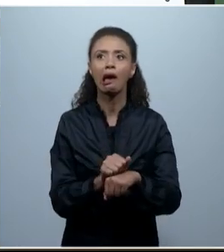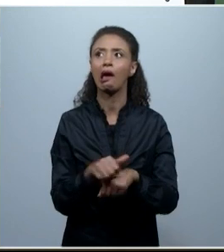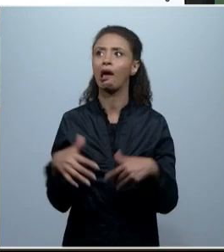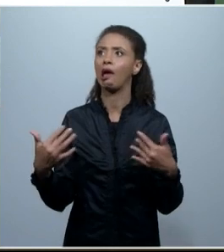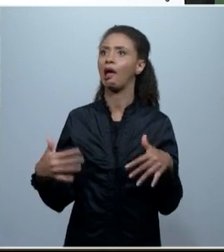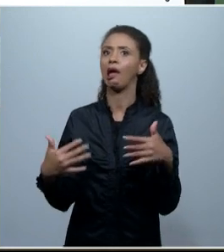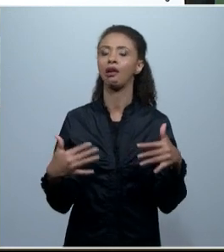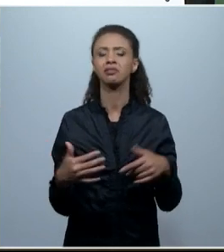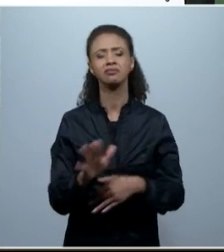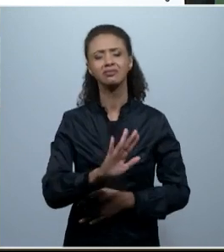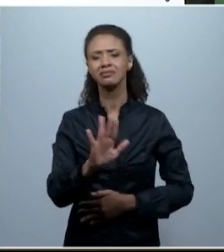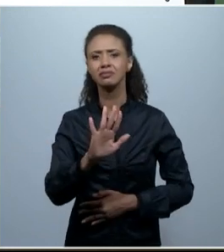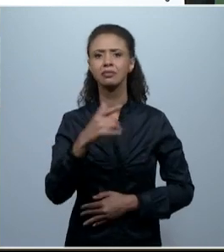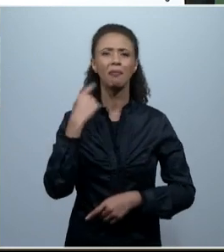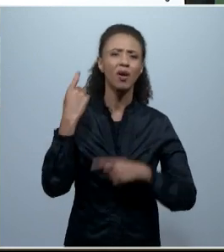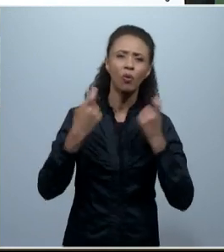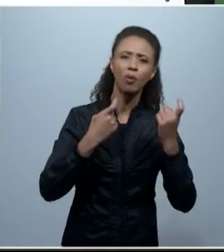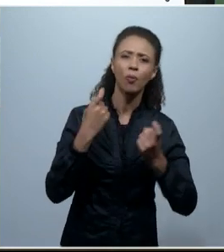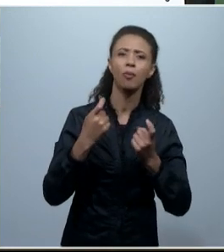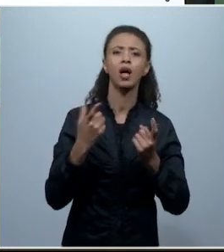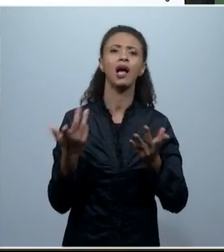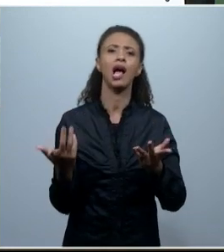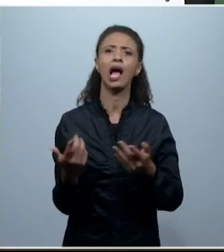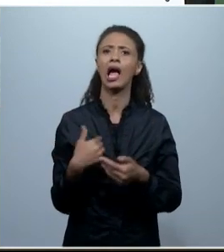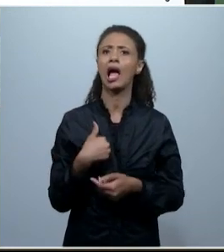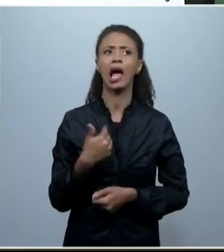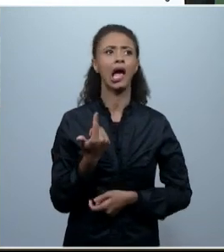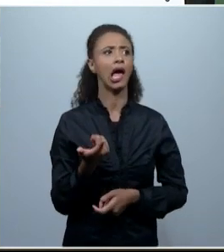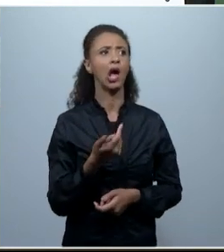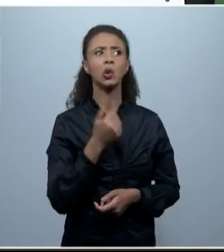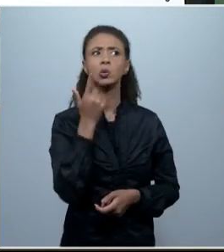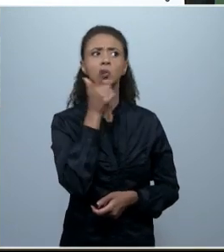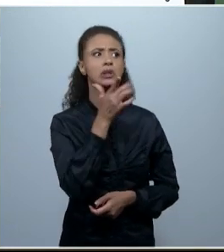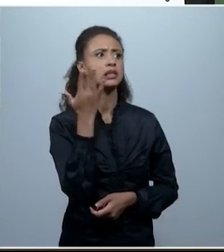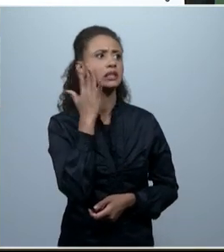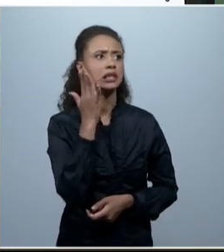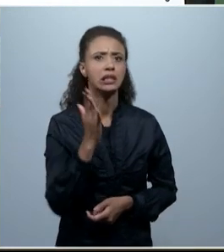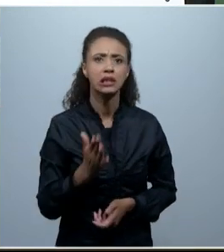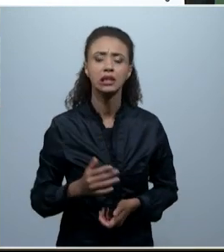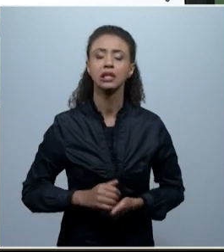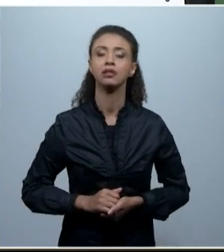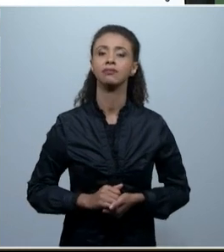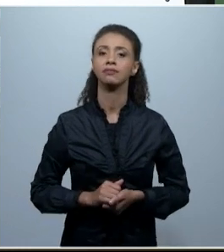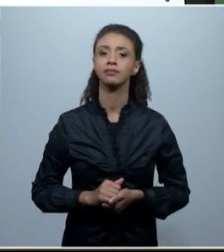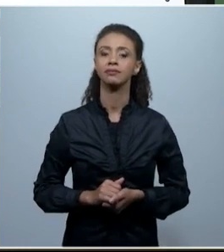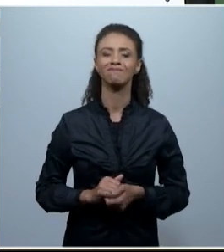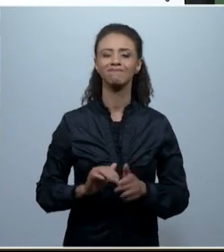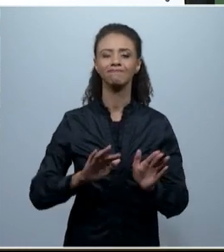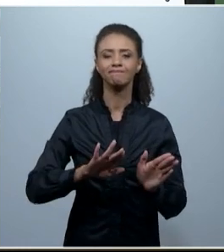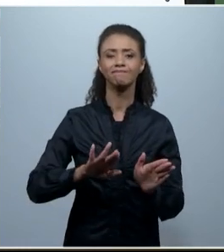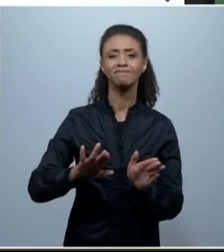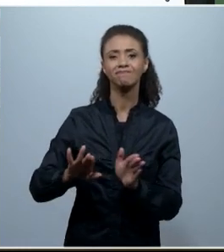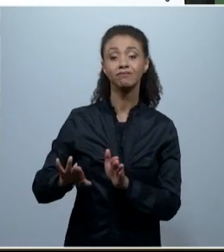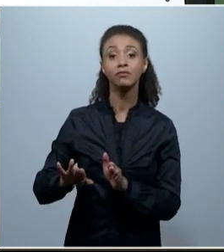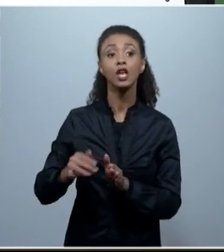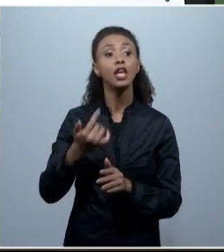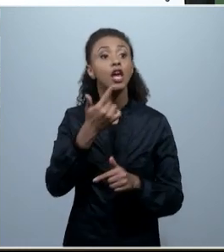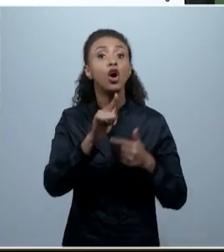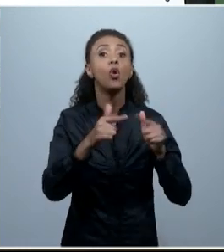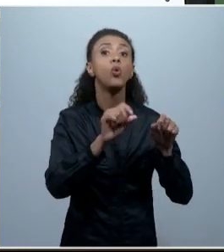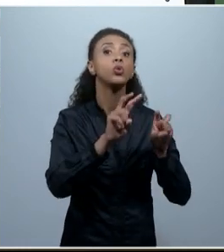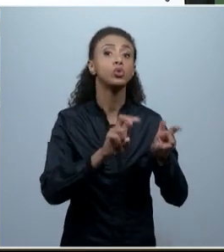axiomática preocupada que você não conseguiu entender bem essa parte e deixa de ver o resto